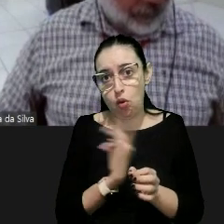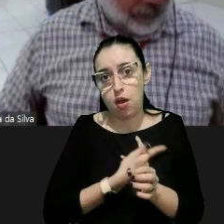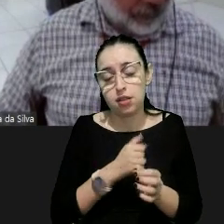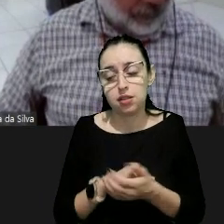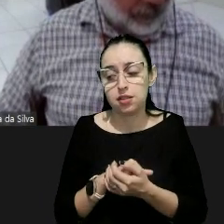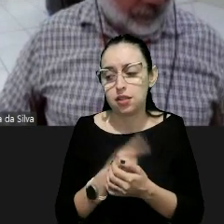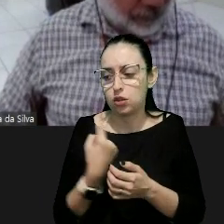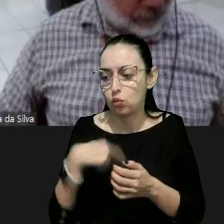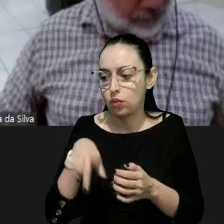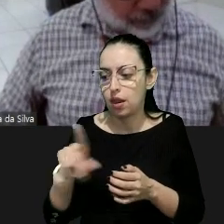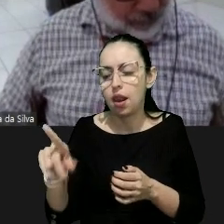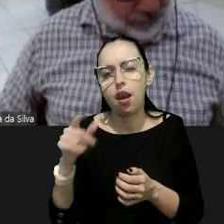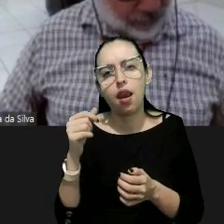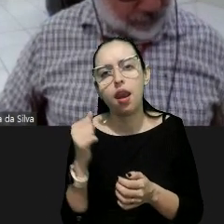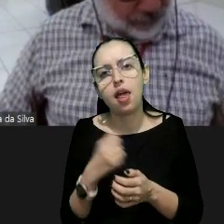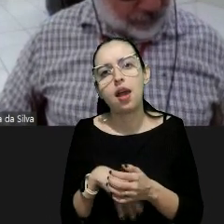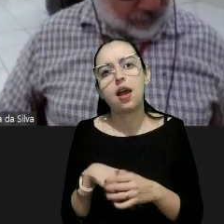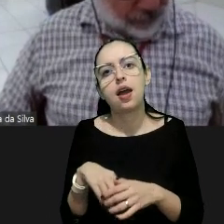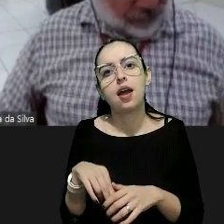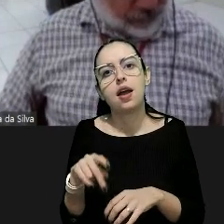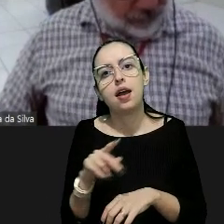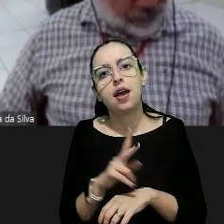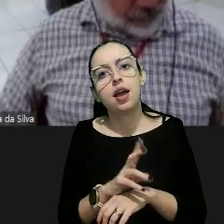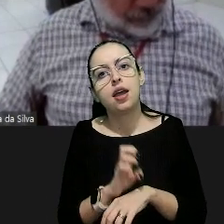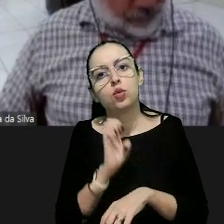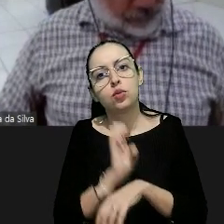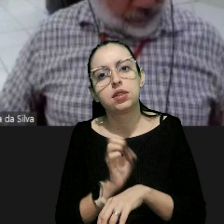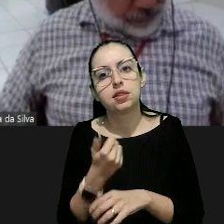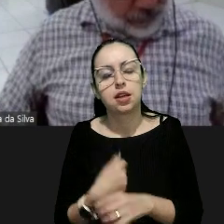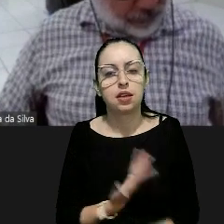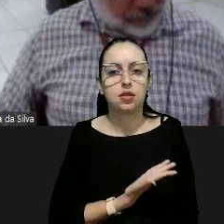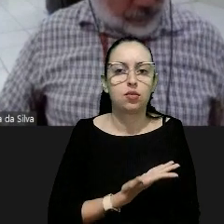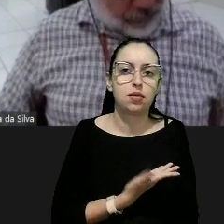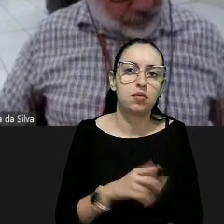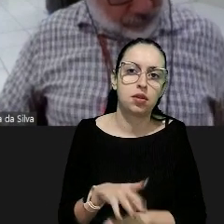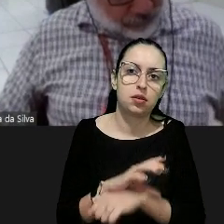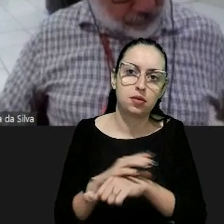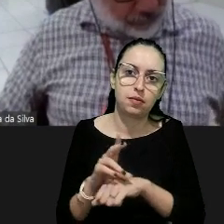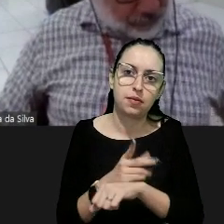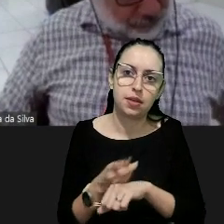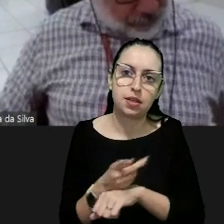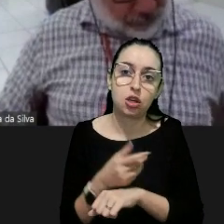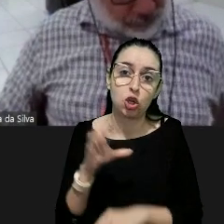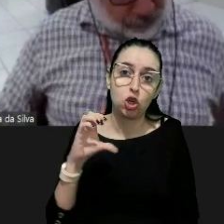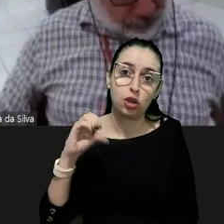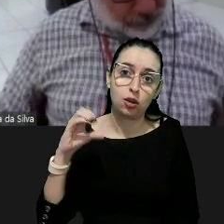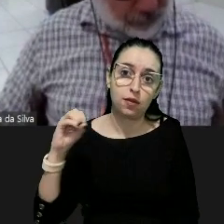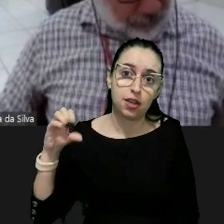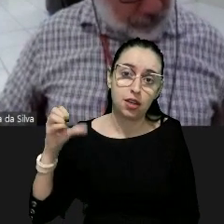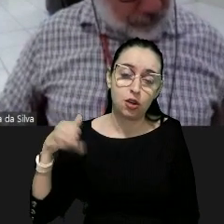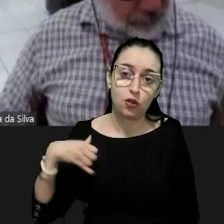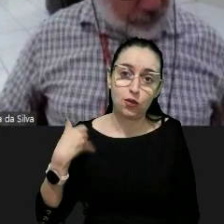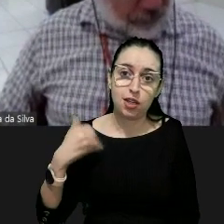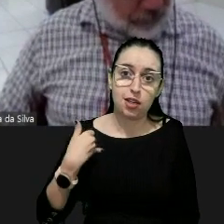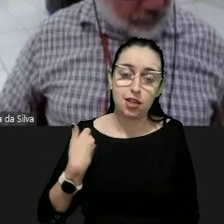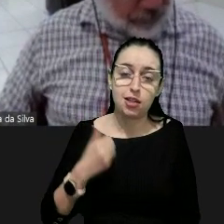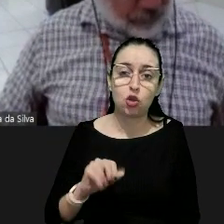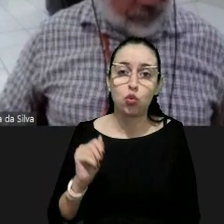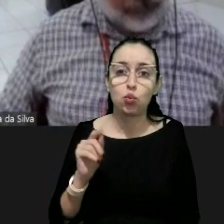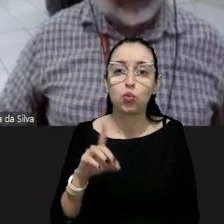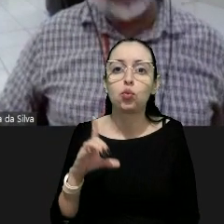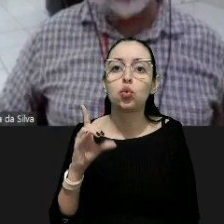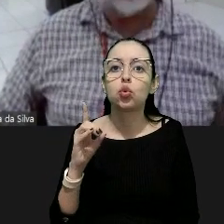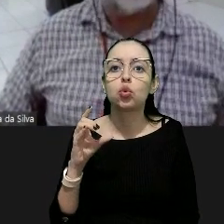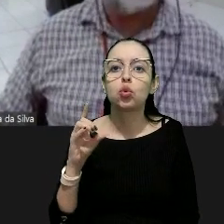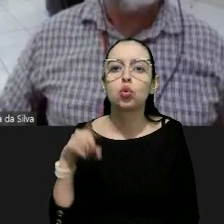te falar, eu já fui várias vezes a Mogi, porque eu tenho um pesquisado, que é meu amigo, que tem 99 anos